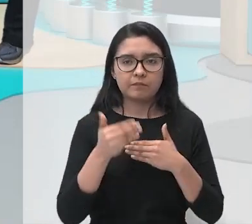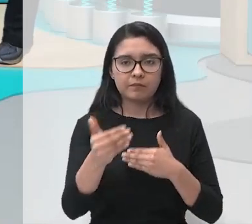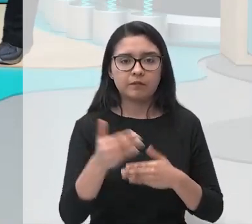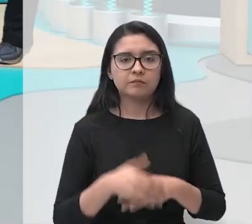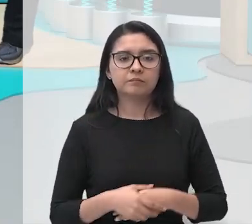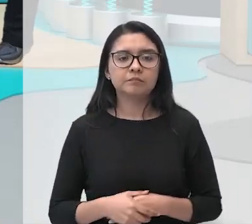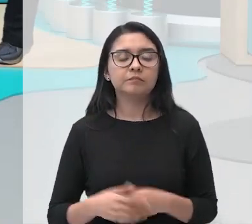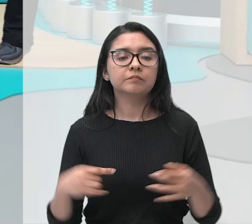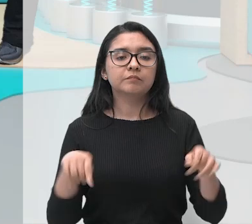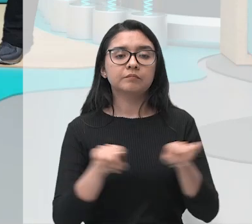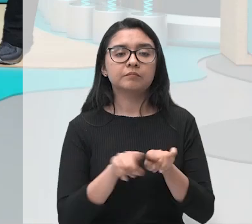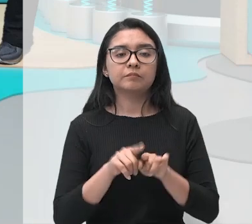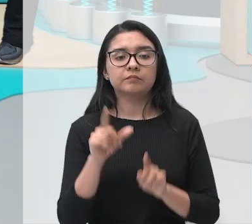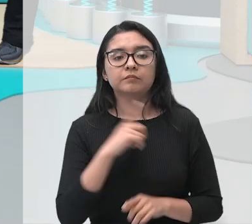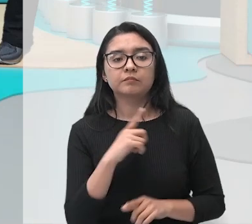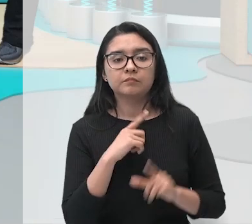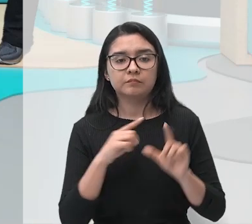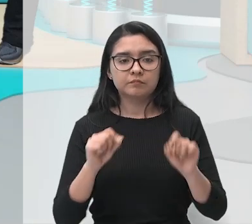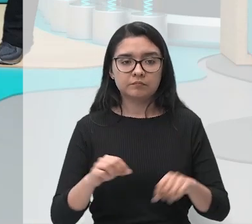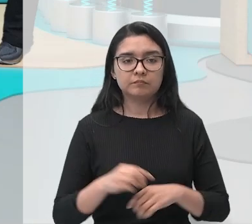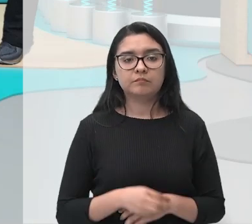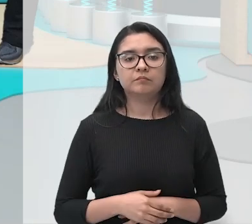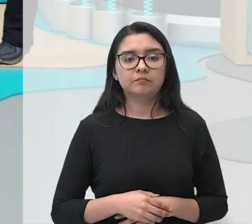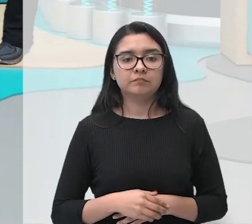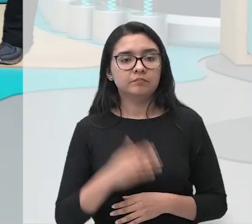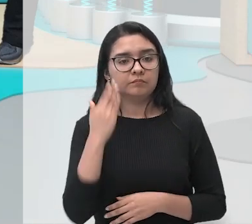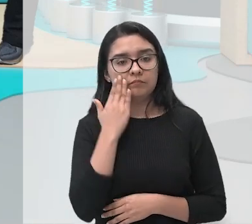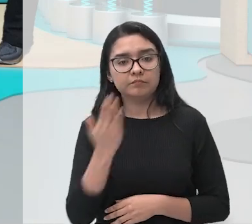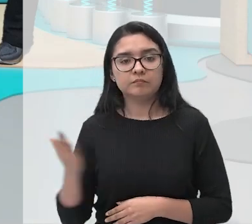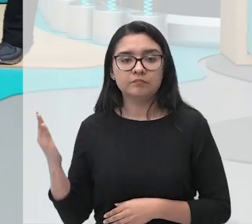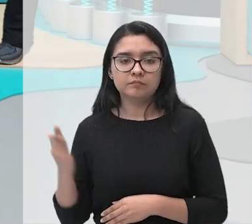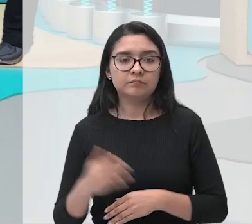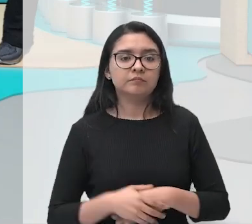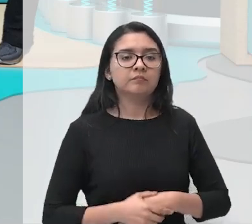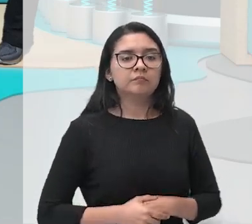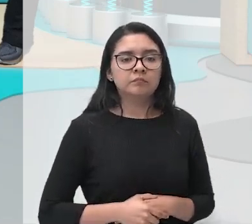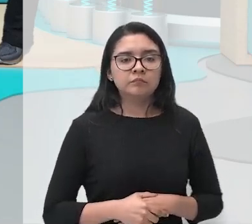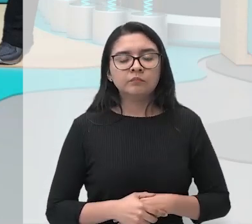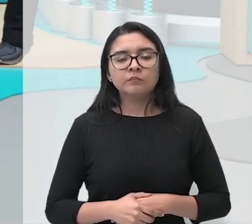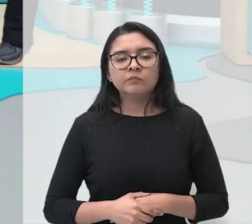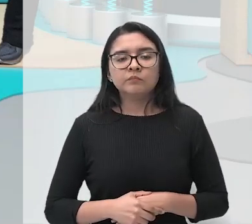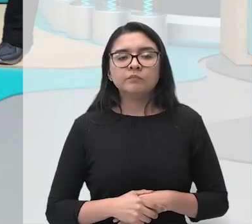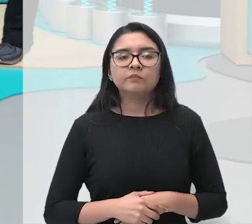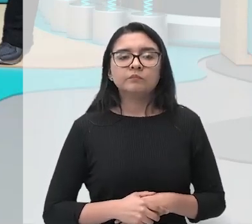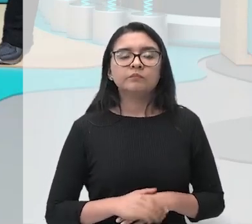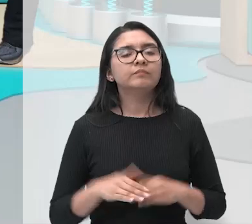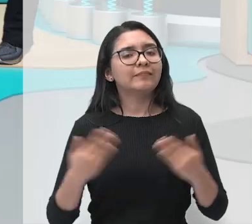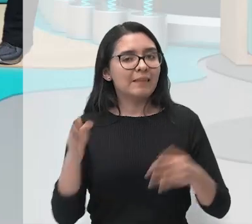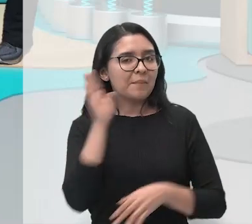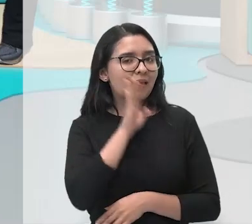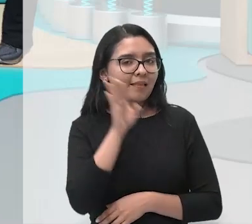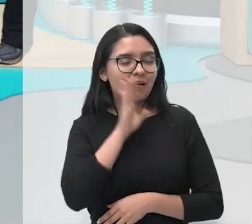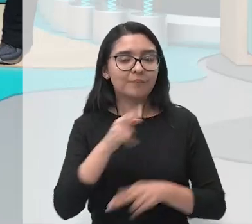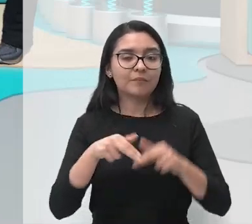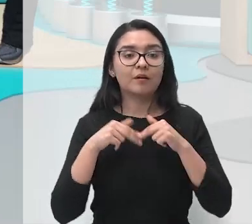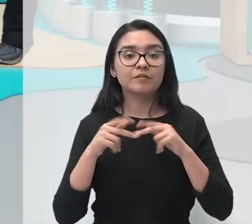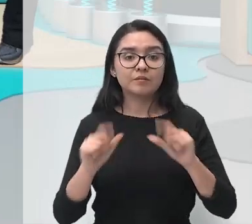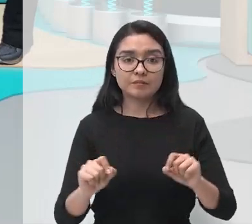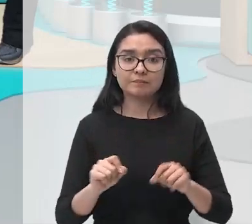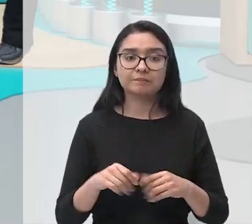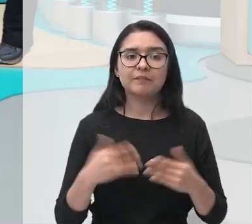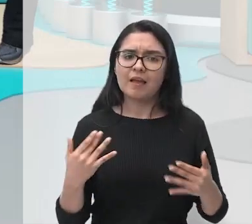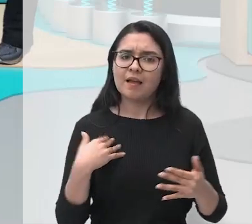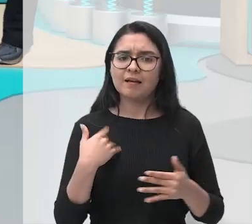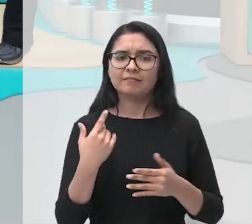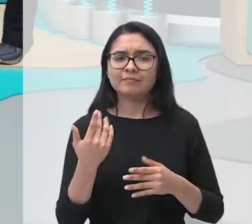Prosseguindo, nós temos o manja-pega com rabinho. Esse também é muito legal porque dá